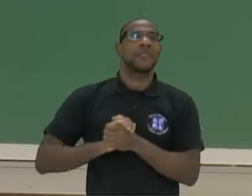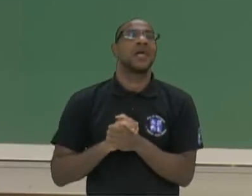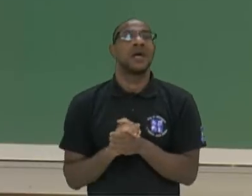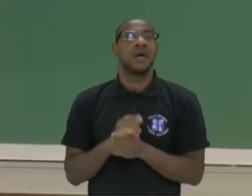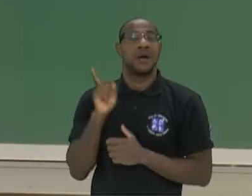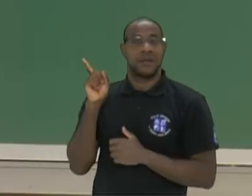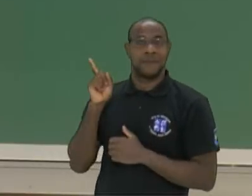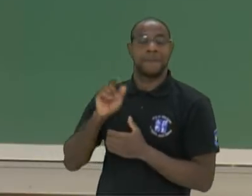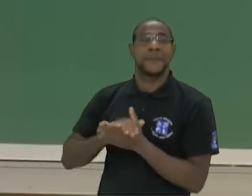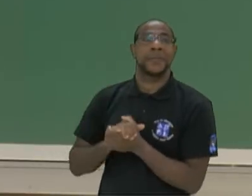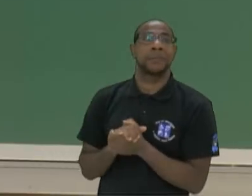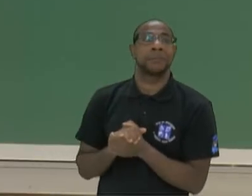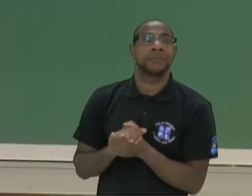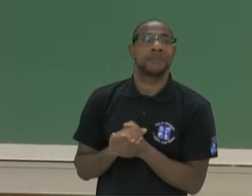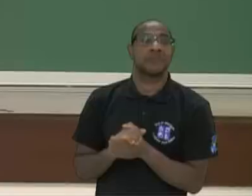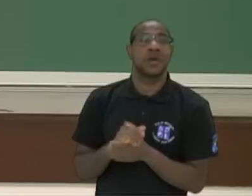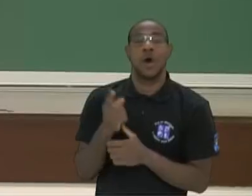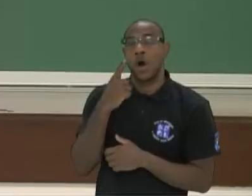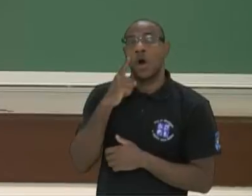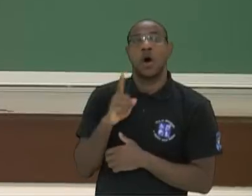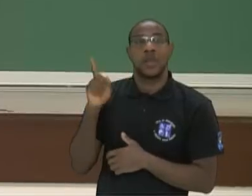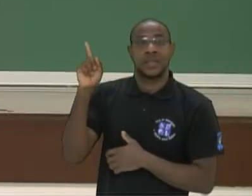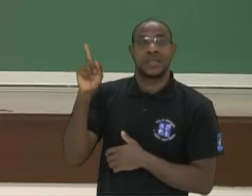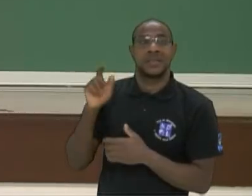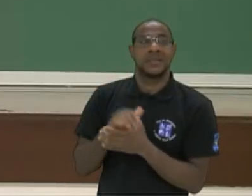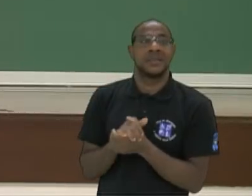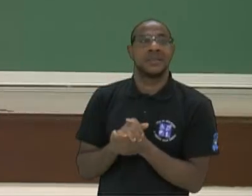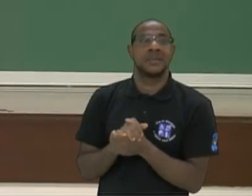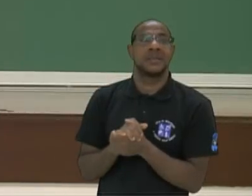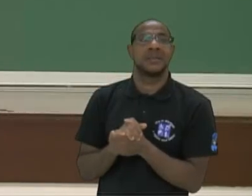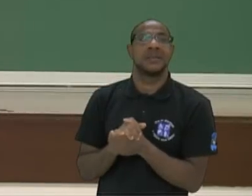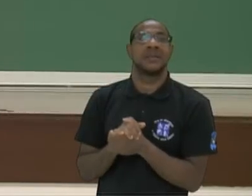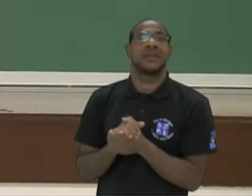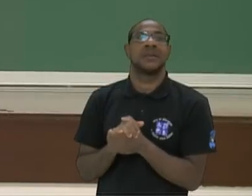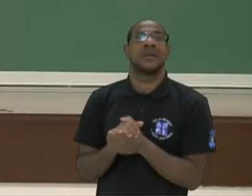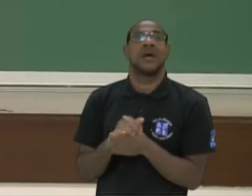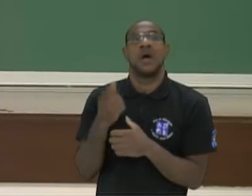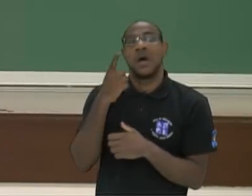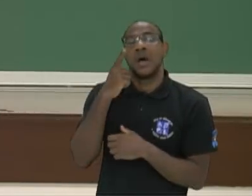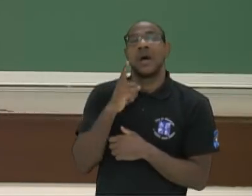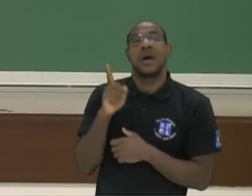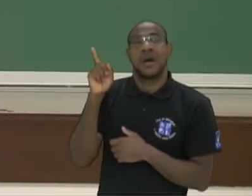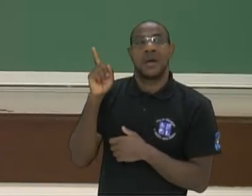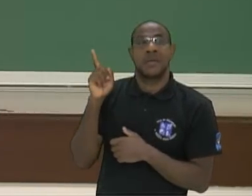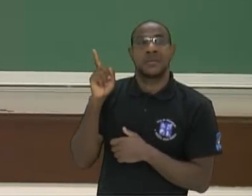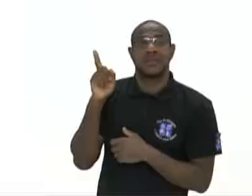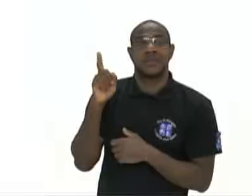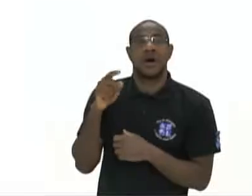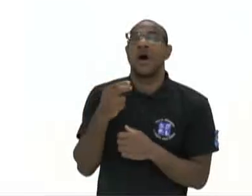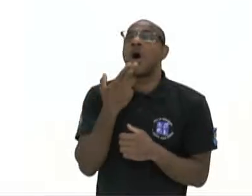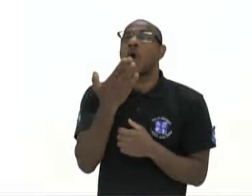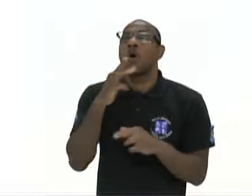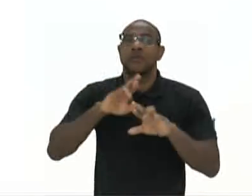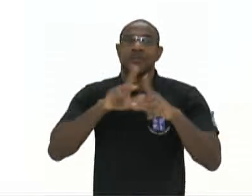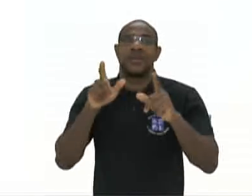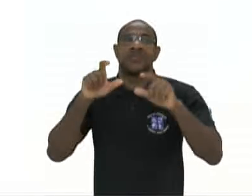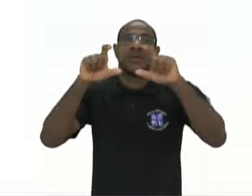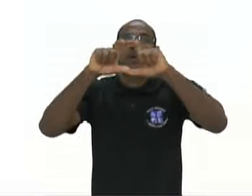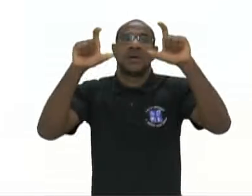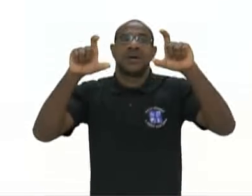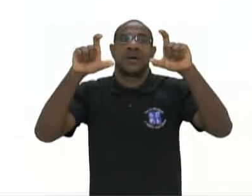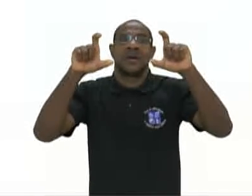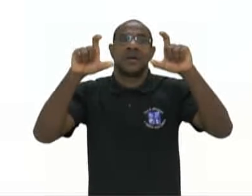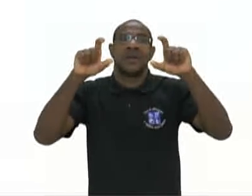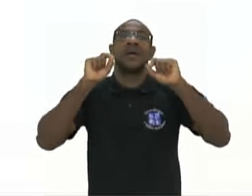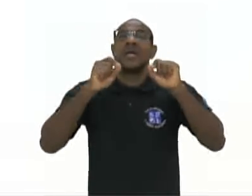lá? Olha aqui, só para você analisar, né? Eu coloquei até em cores diferentes. O